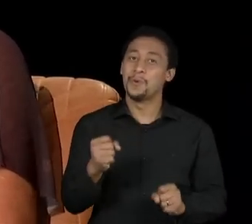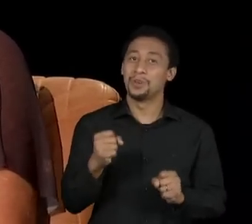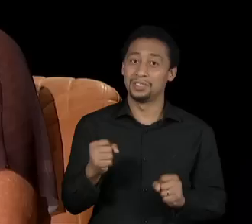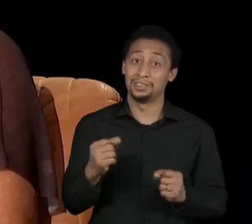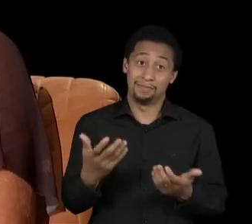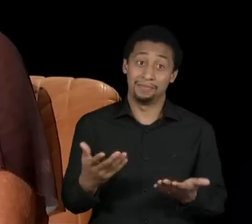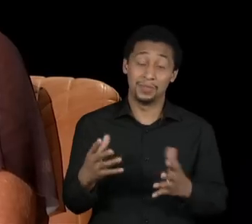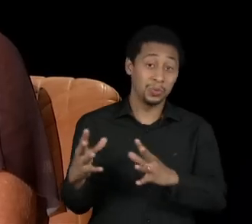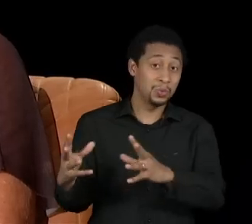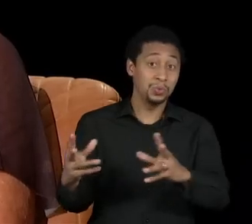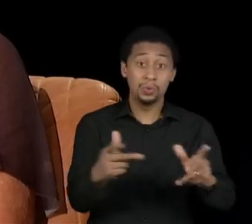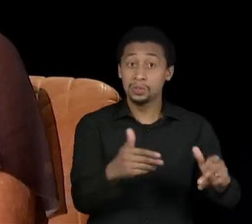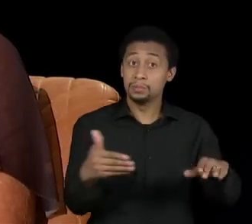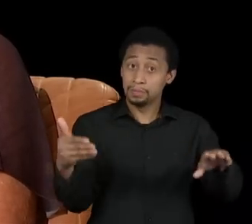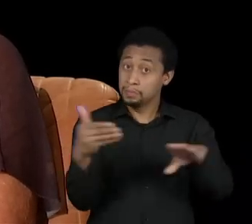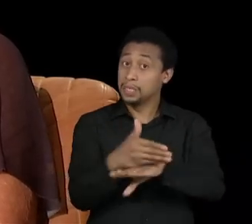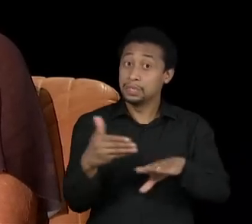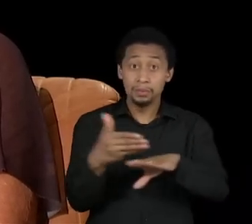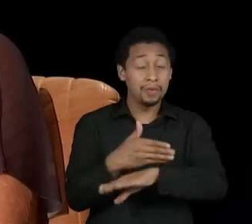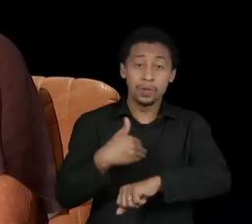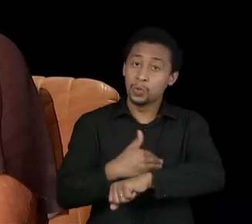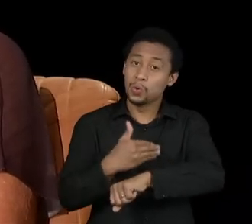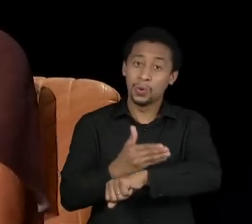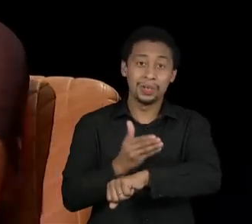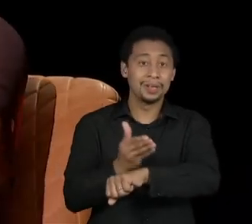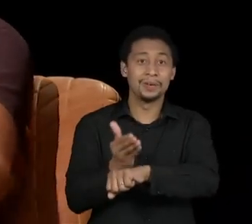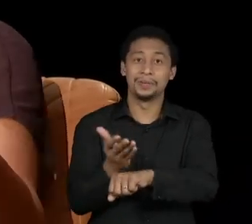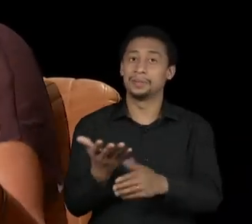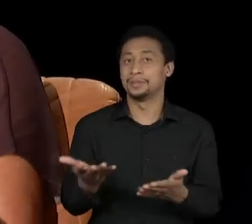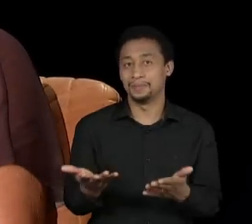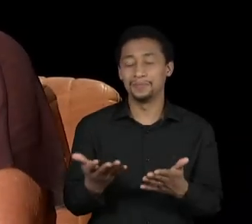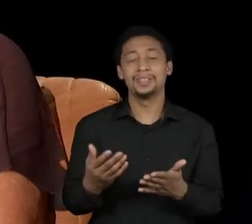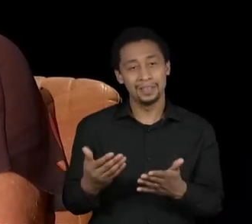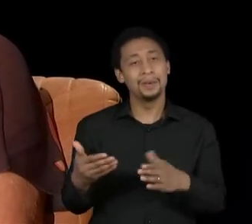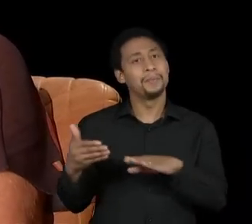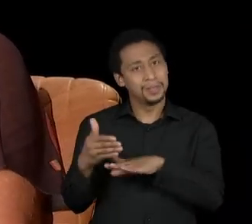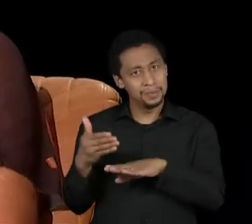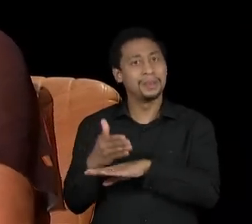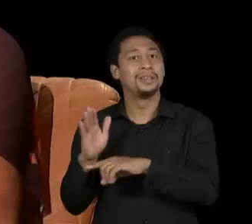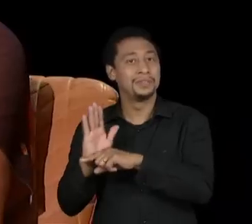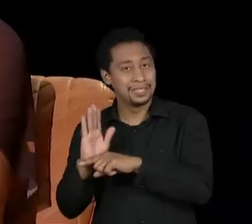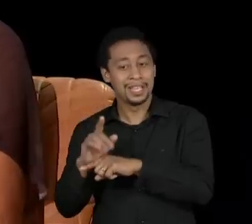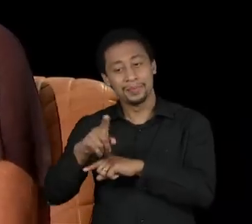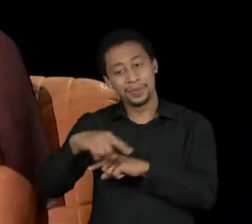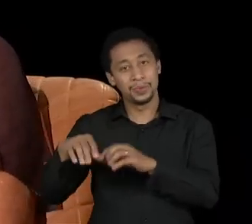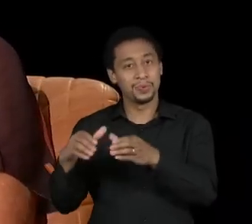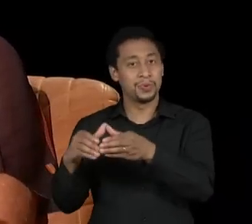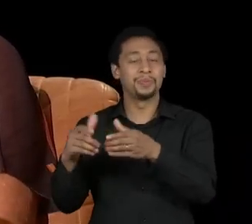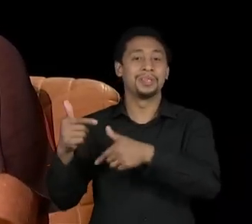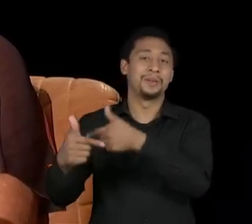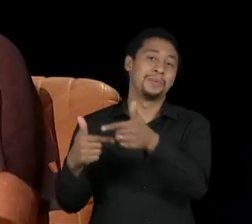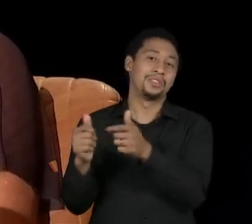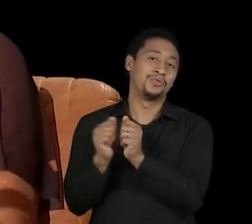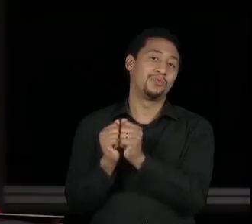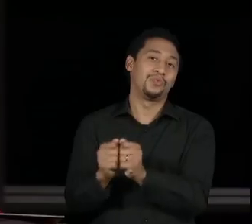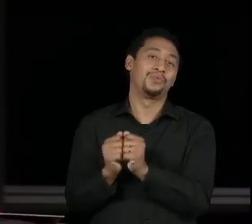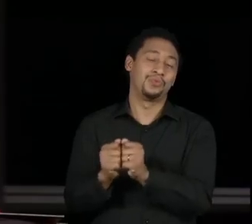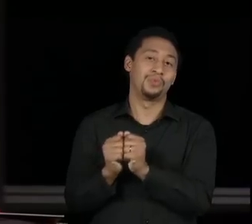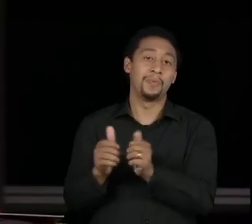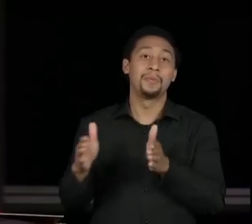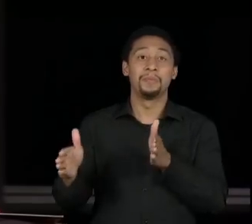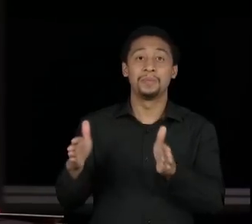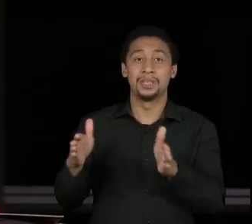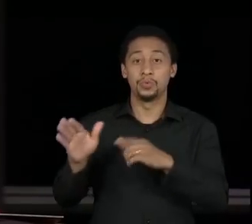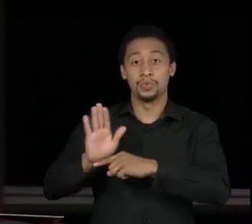estavam todos lá o tempo todo, não deixou, é por isso que fiz tanto cinema com eles. Eu trabalhei com todos eles do Cinema Novo, porque